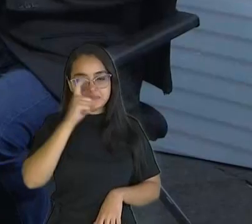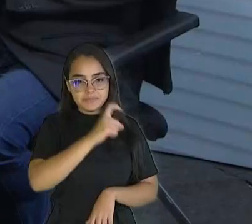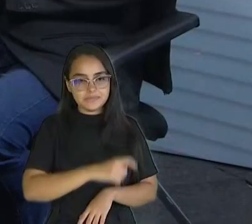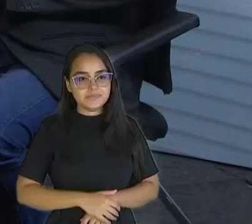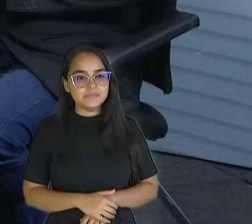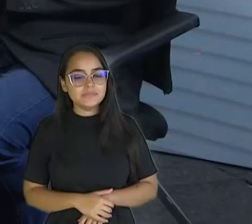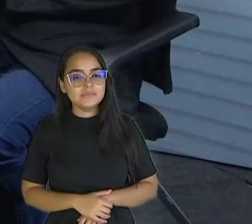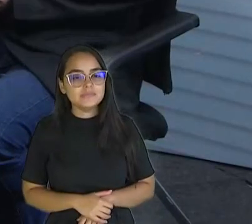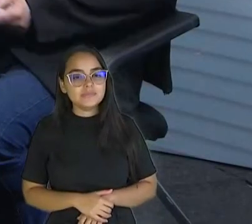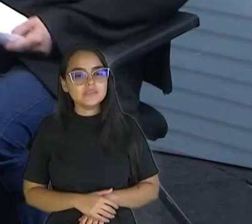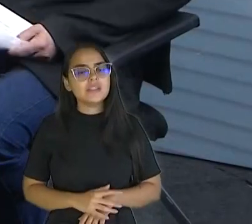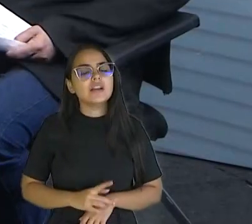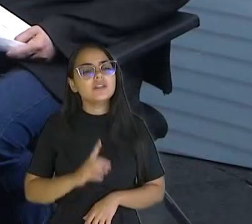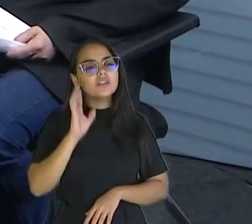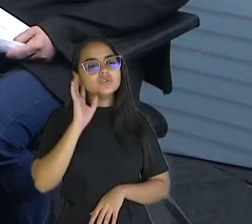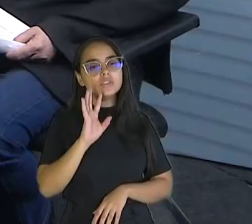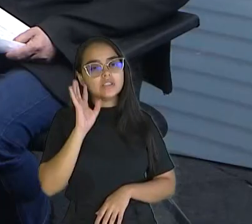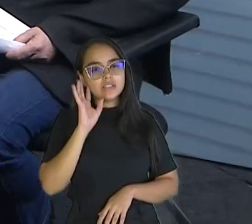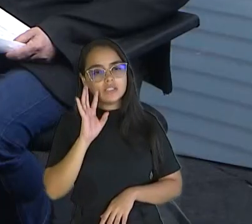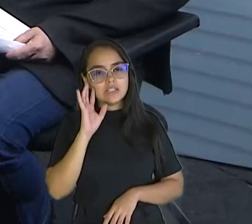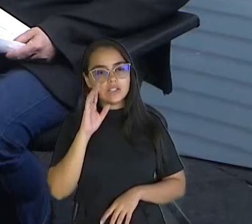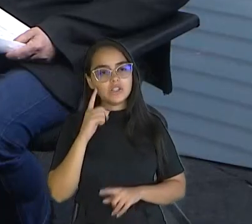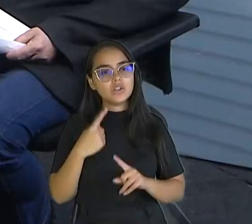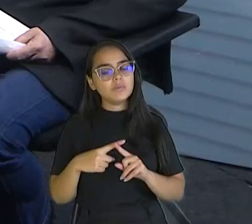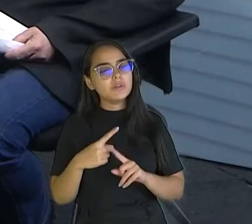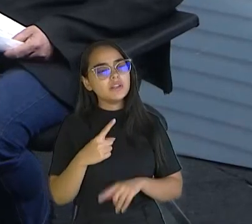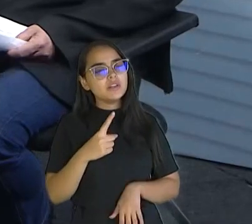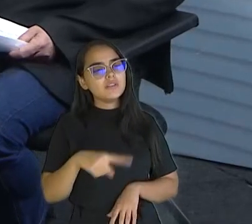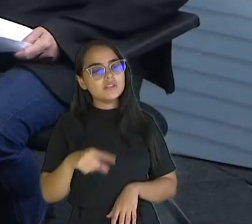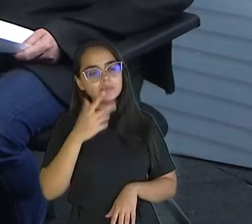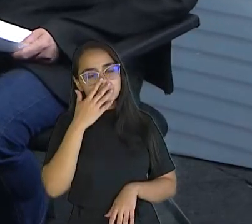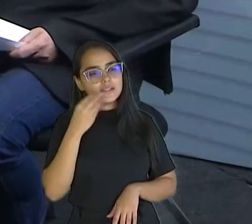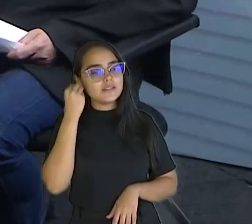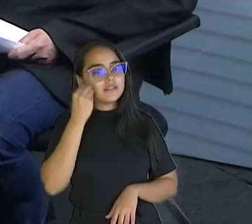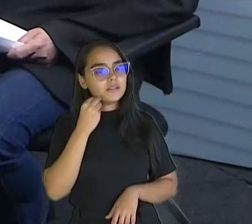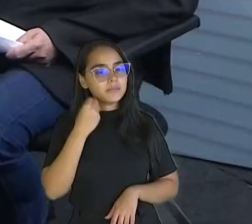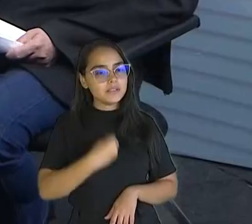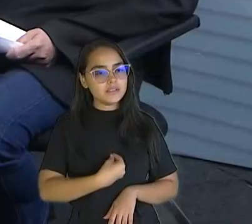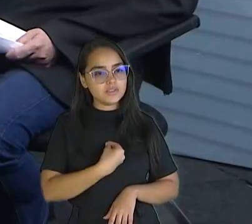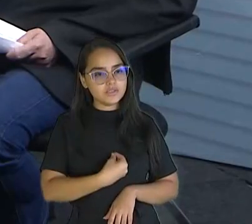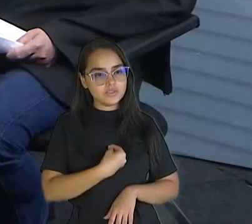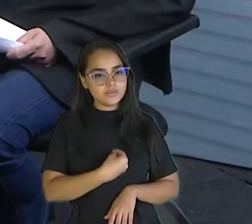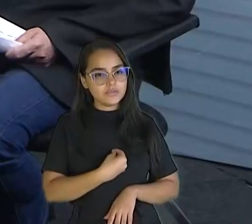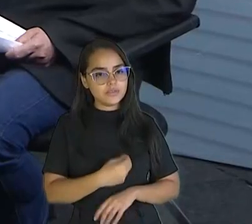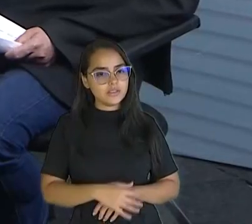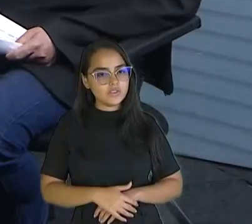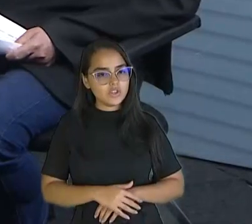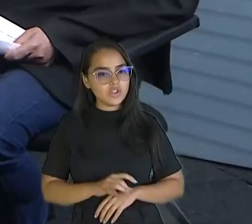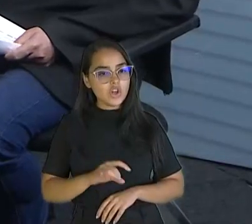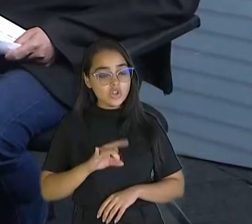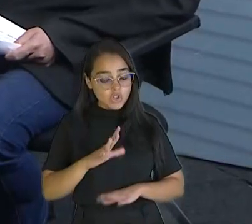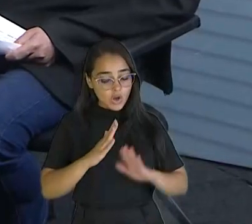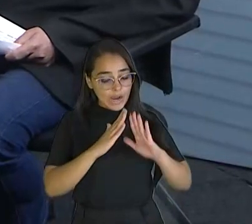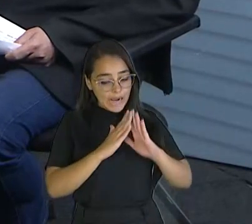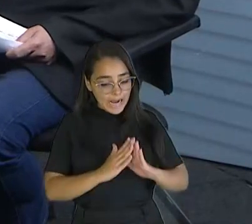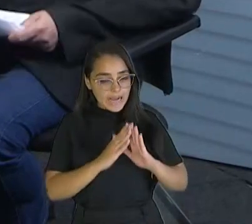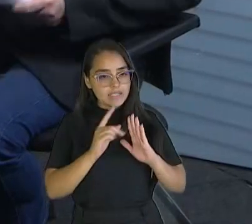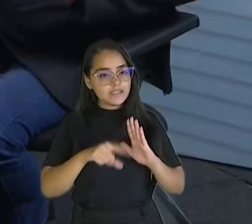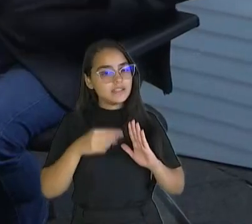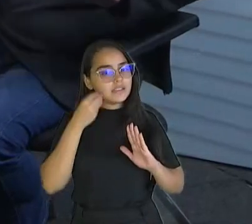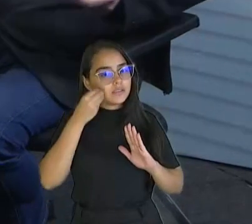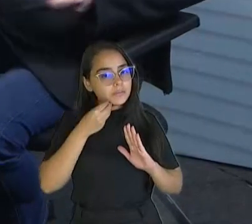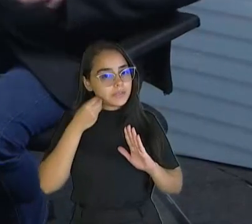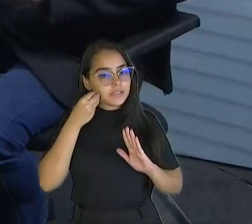viu, Thaís e Vitória, que isso que vocês fazem é muita experiência de vida também. Com certeza. Não, não só morar na casa é uma experiência